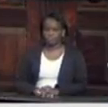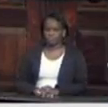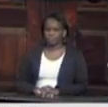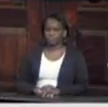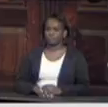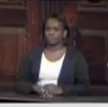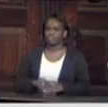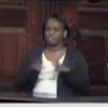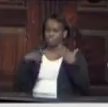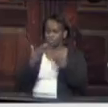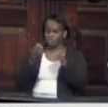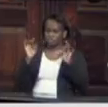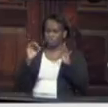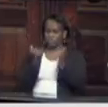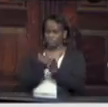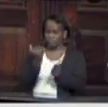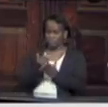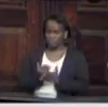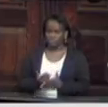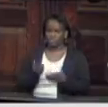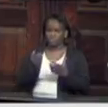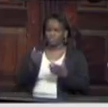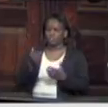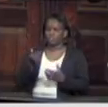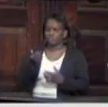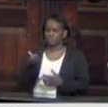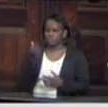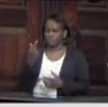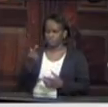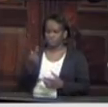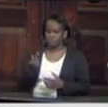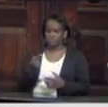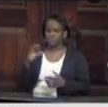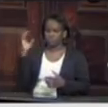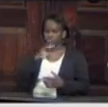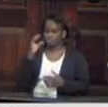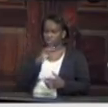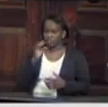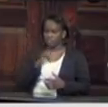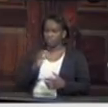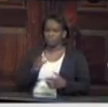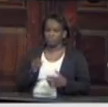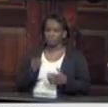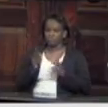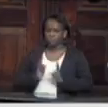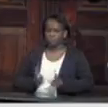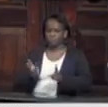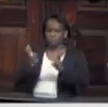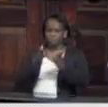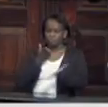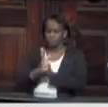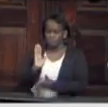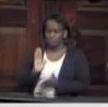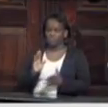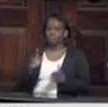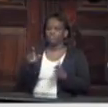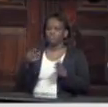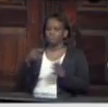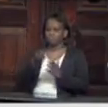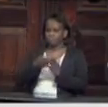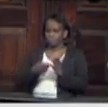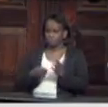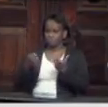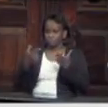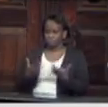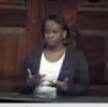Sessão extraordinária do dia 21 de fevereiro de 2017, em regime de urgência, em continuação da votação dos requerimentos de